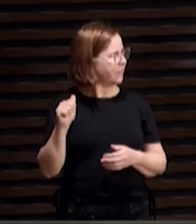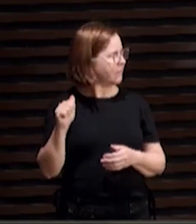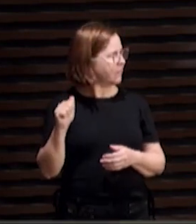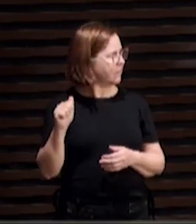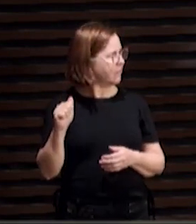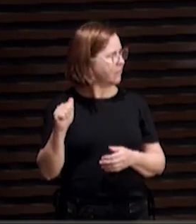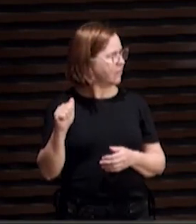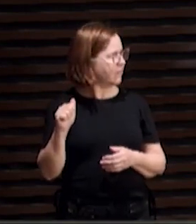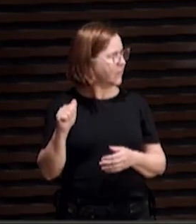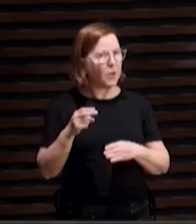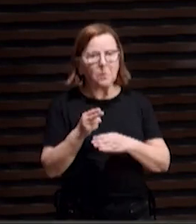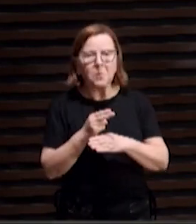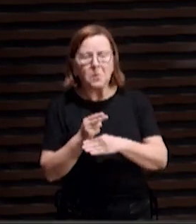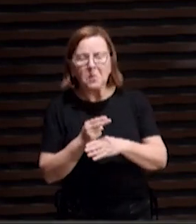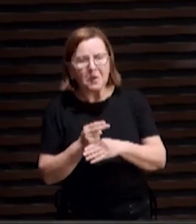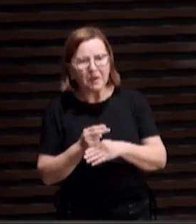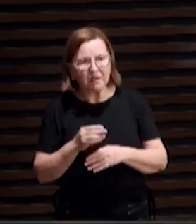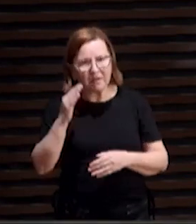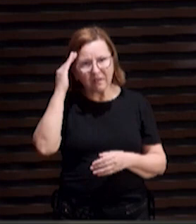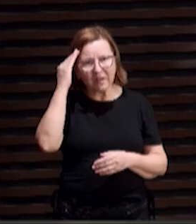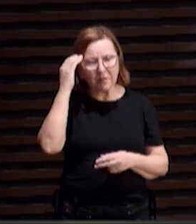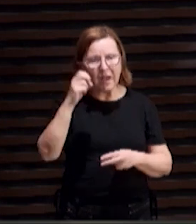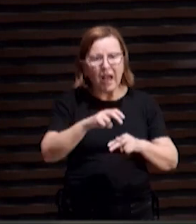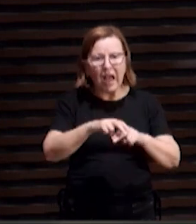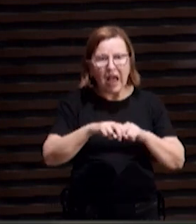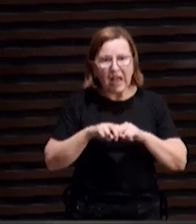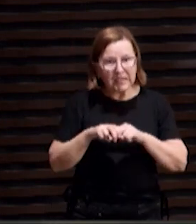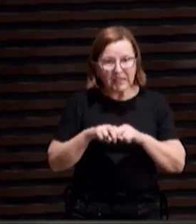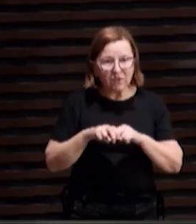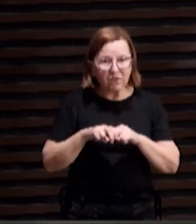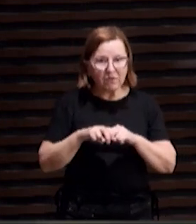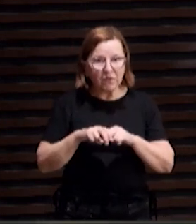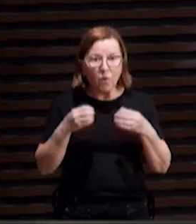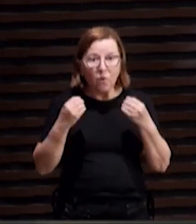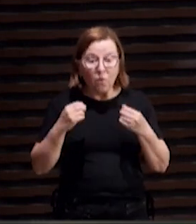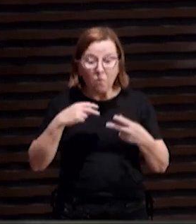Estão procurando saber a razão deste universo feito de uma vez.